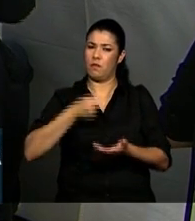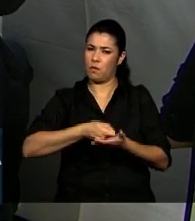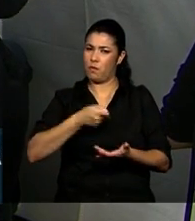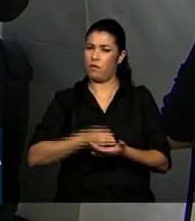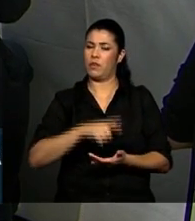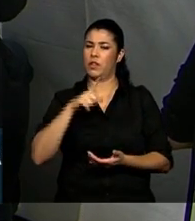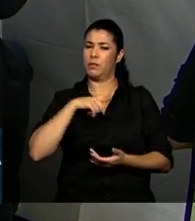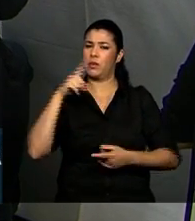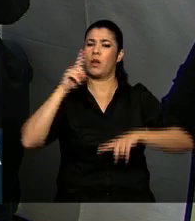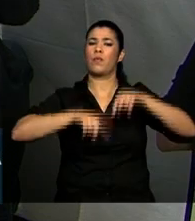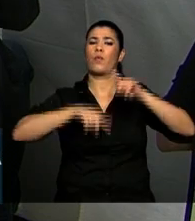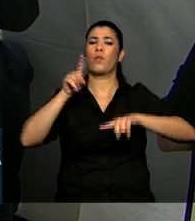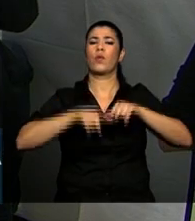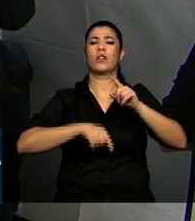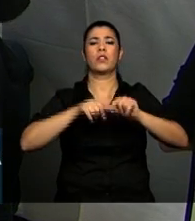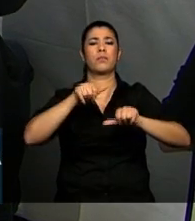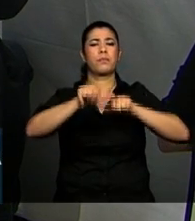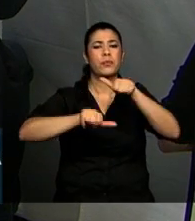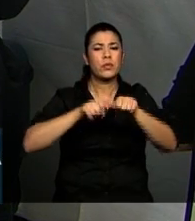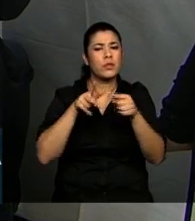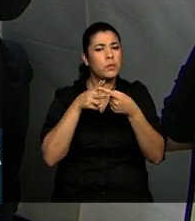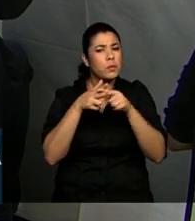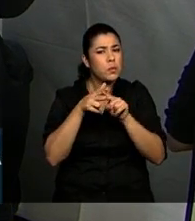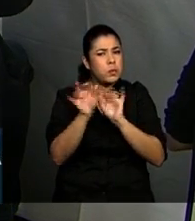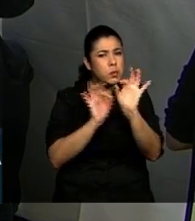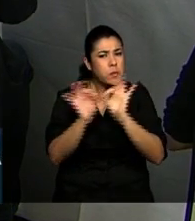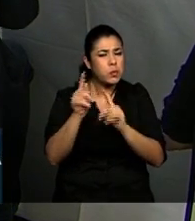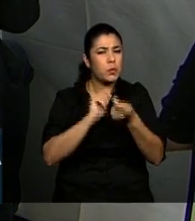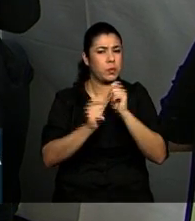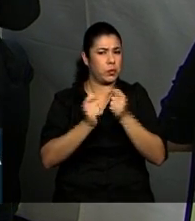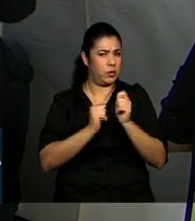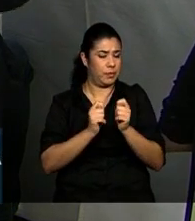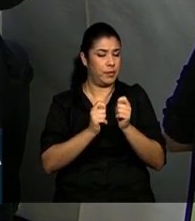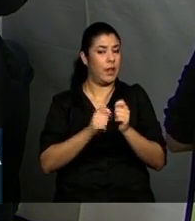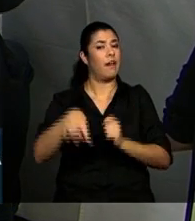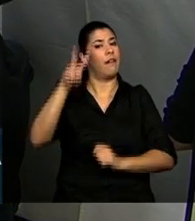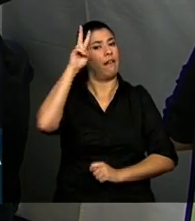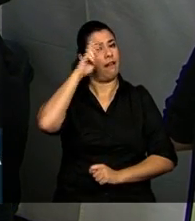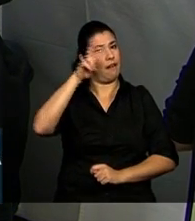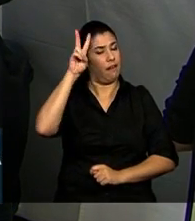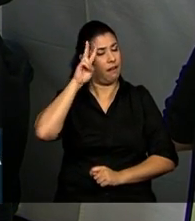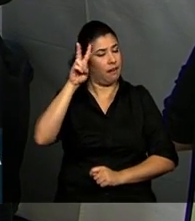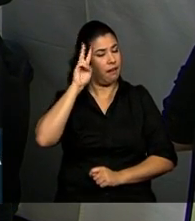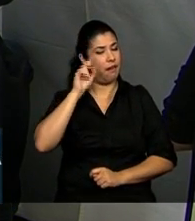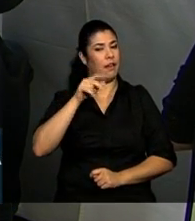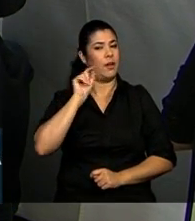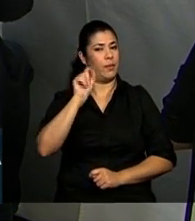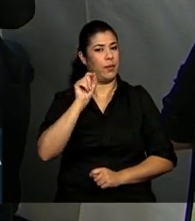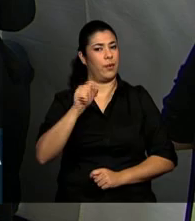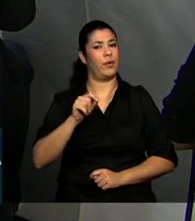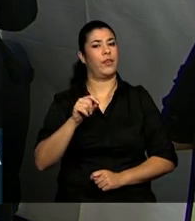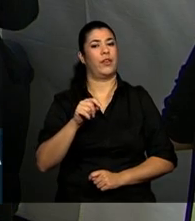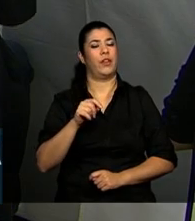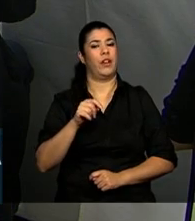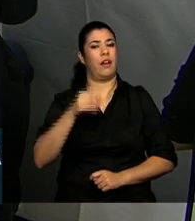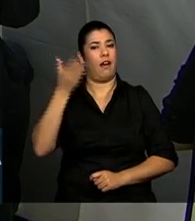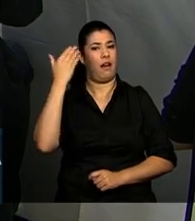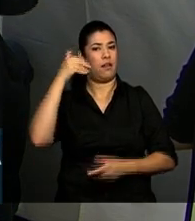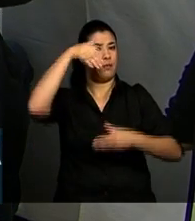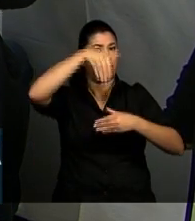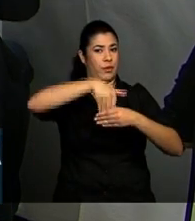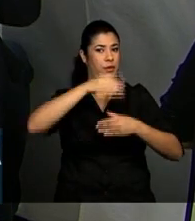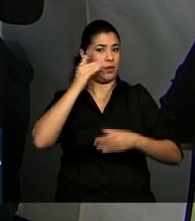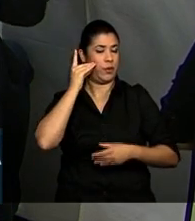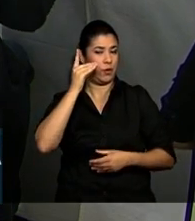particularmente eu quero dizer que eu lembro de ter ouvido a candidata de Roussef dizer